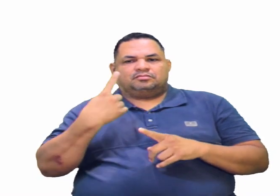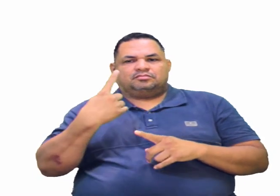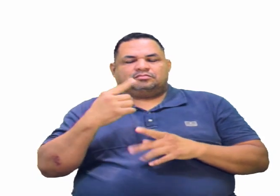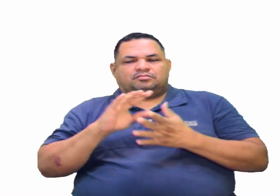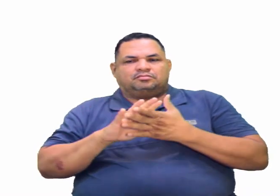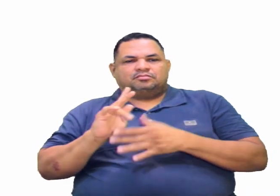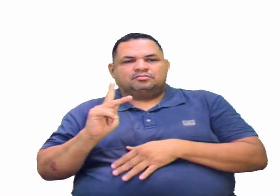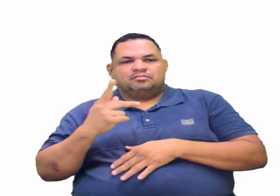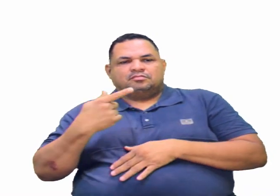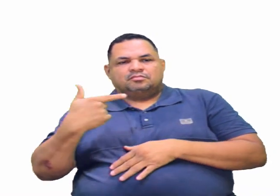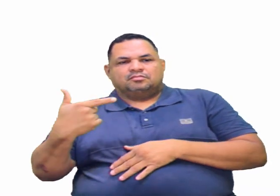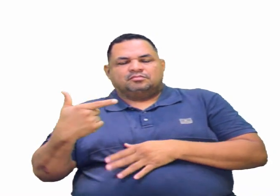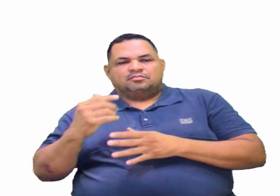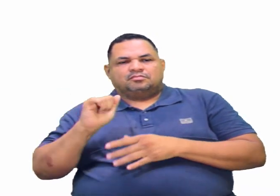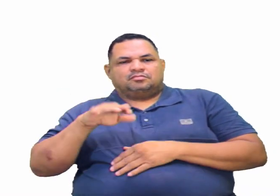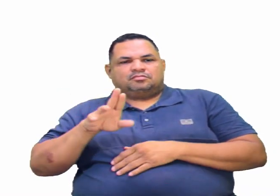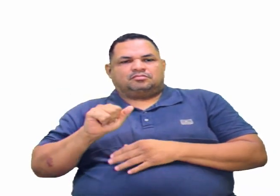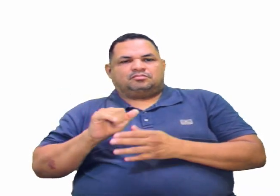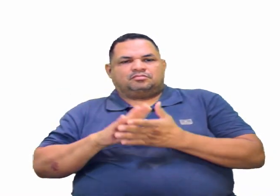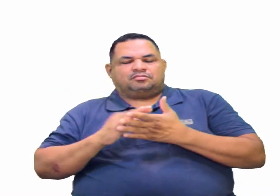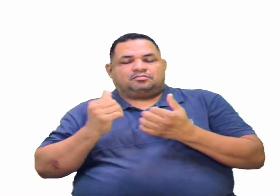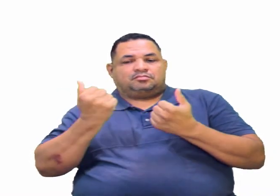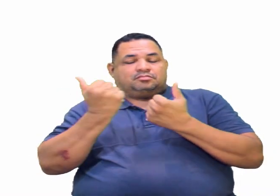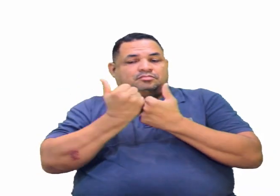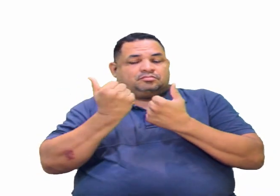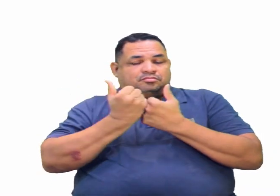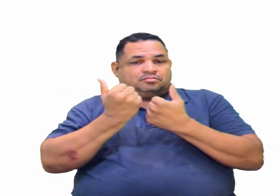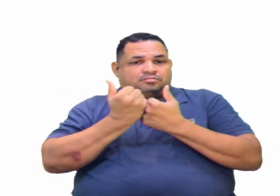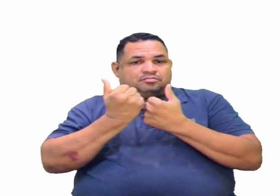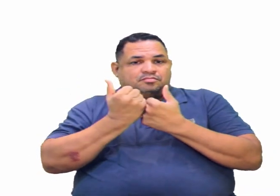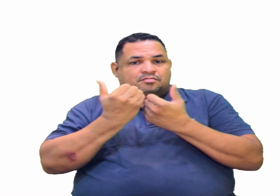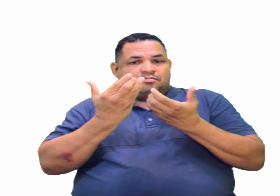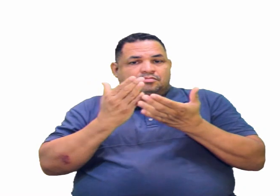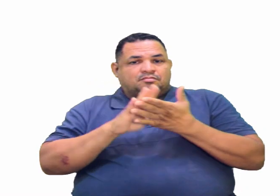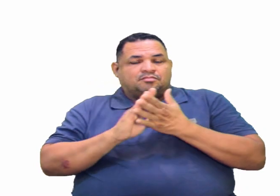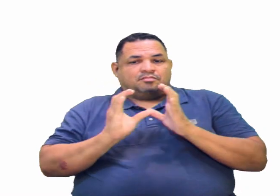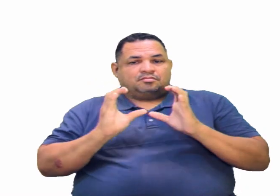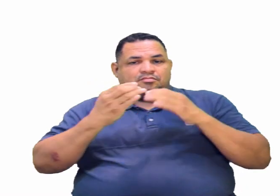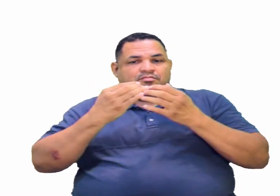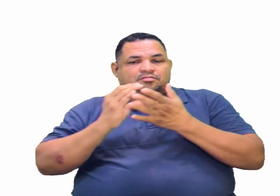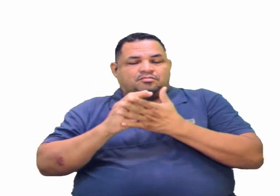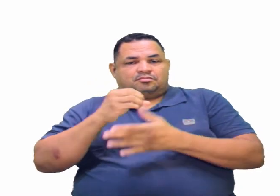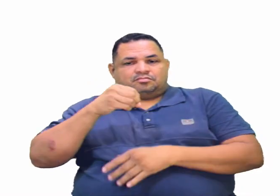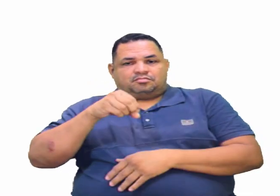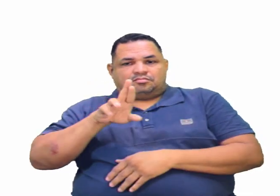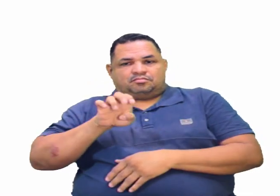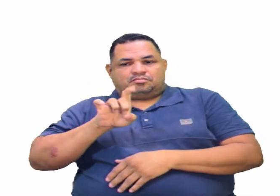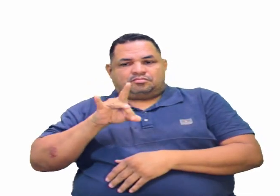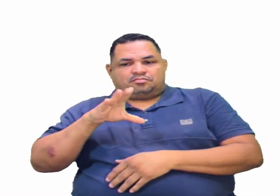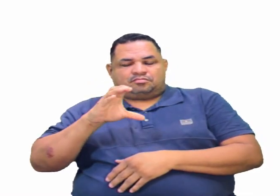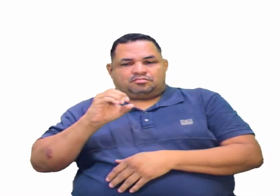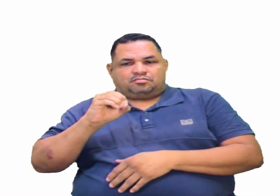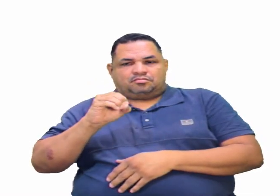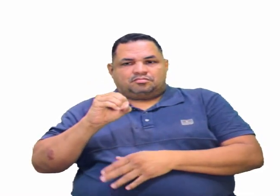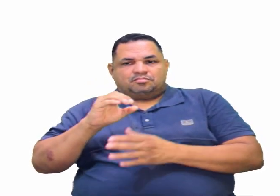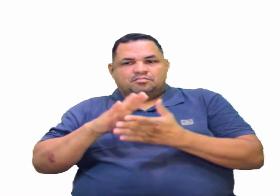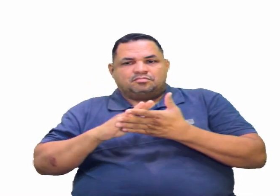um hidrogênio da amônia que deu origem a ela foi substituído por um grupo